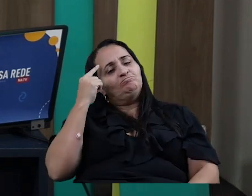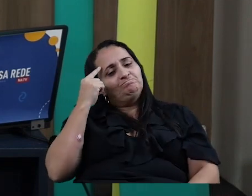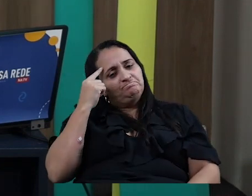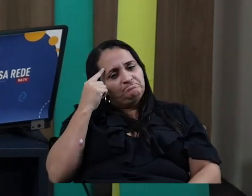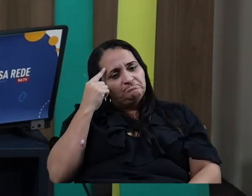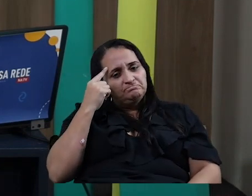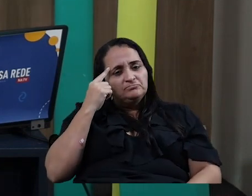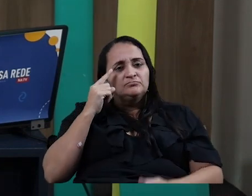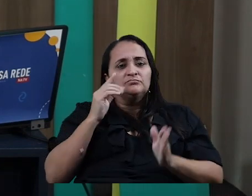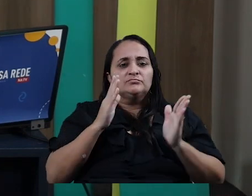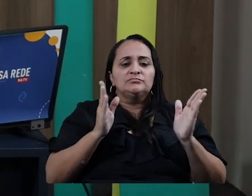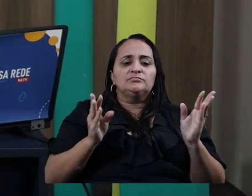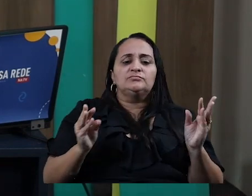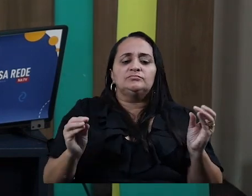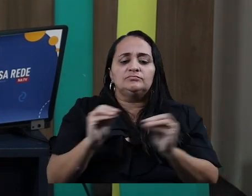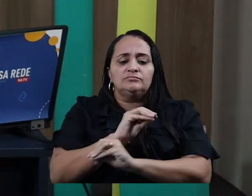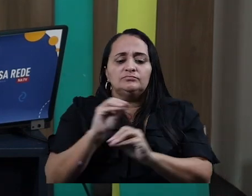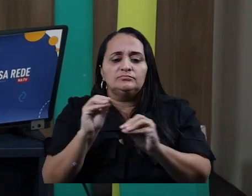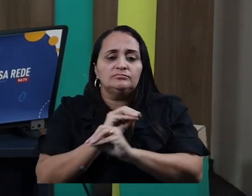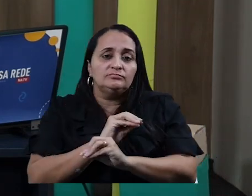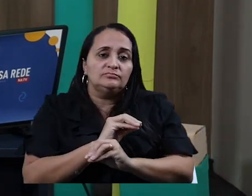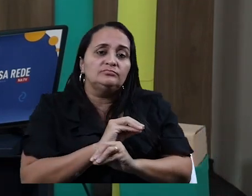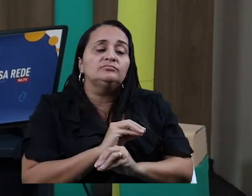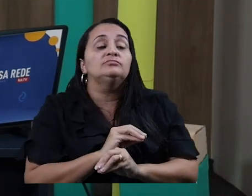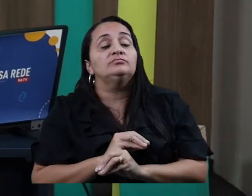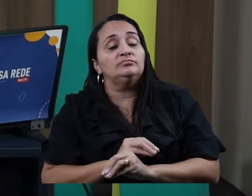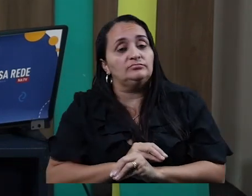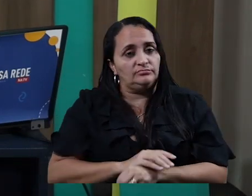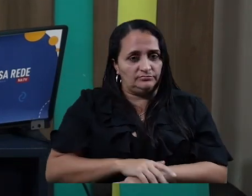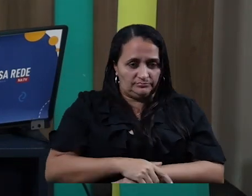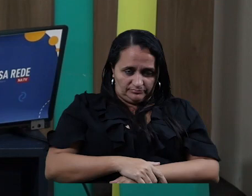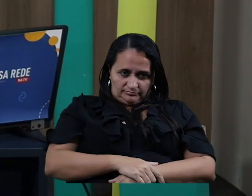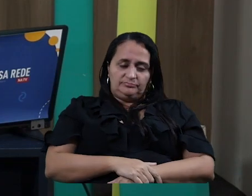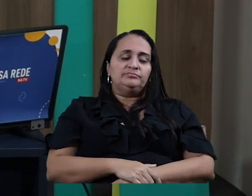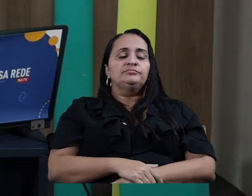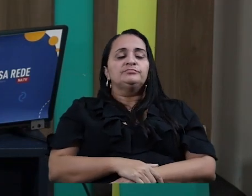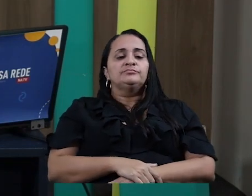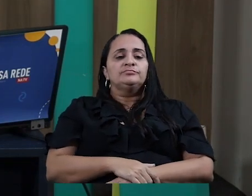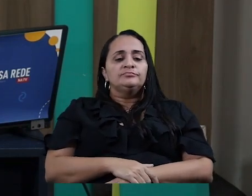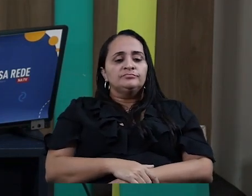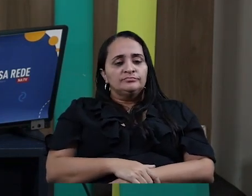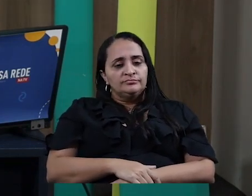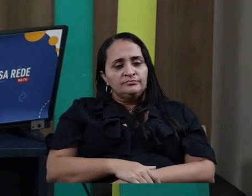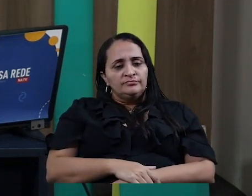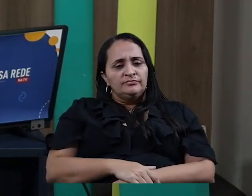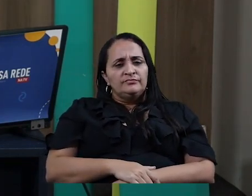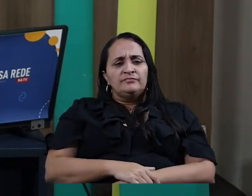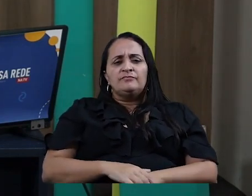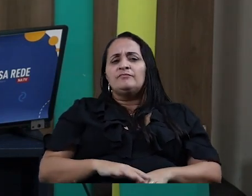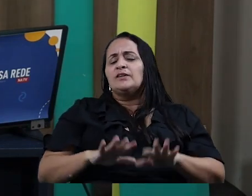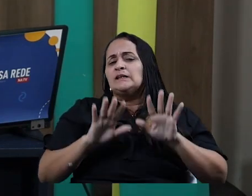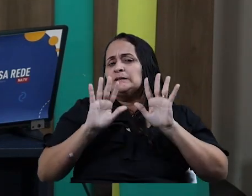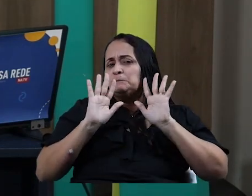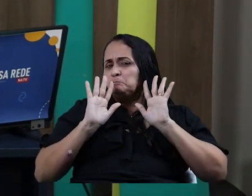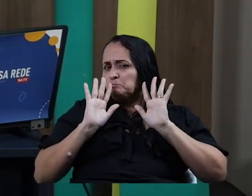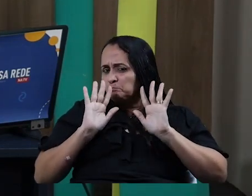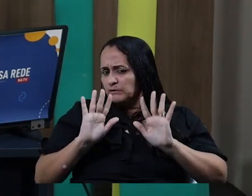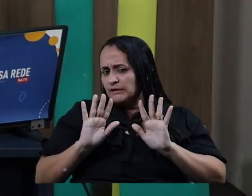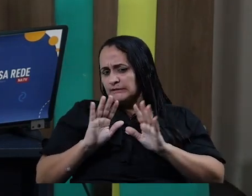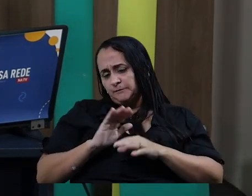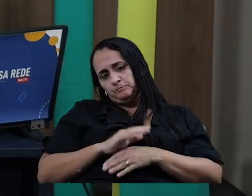seja, fora da ordem que é do quadro valor e lugar. Apesar do texto